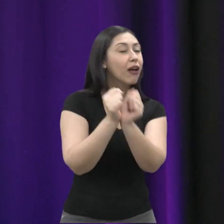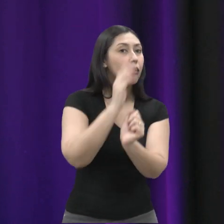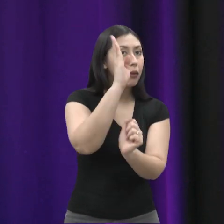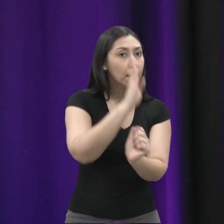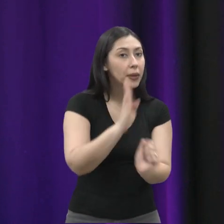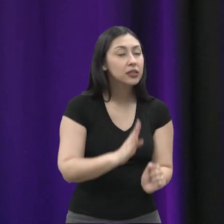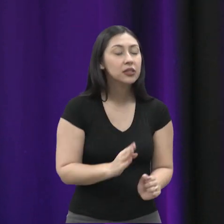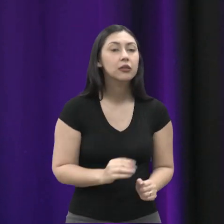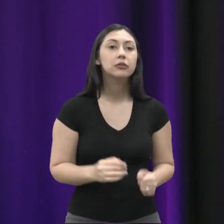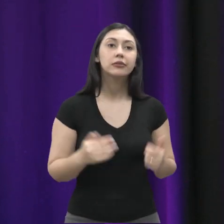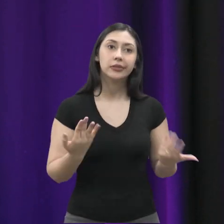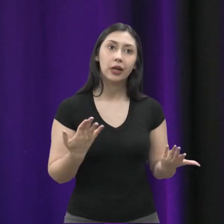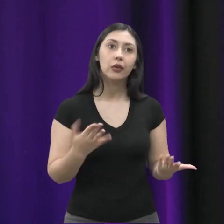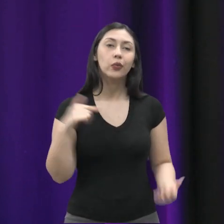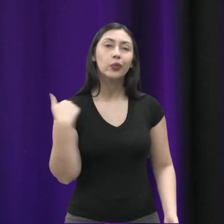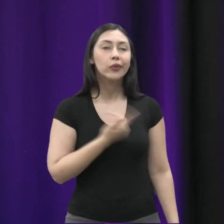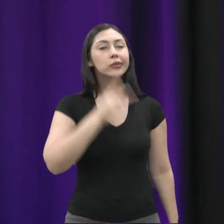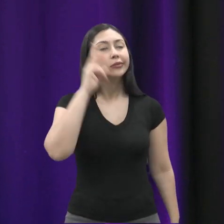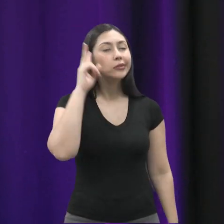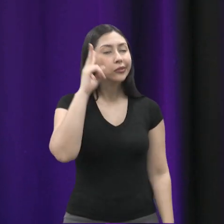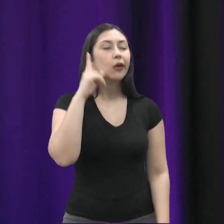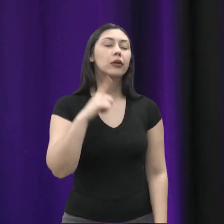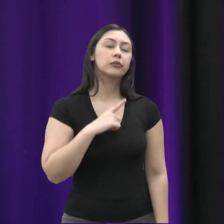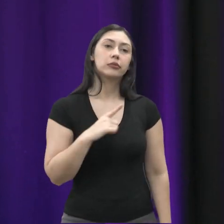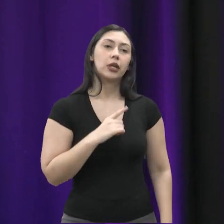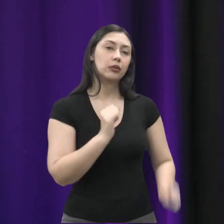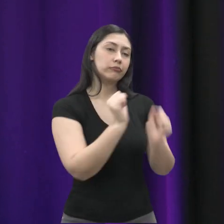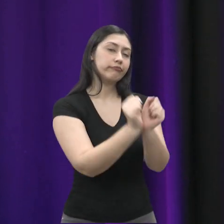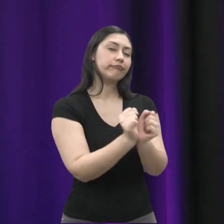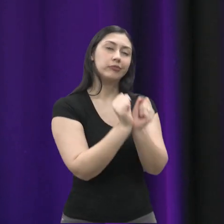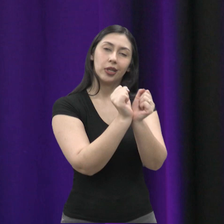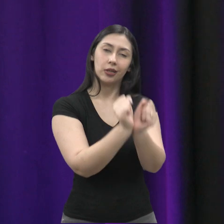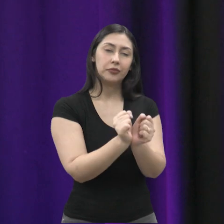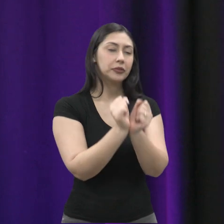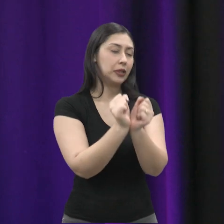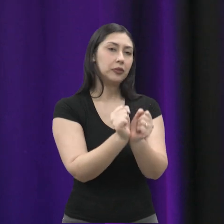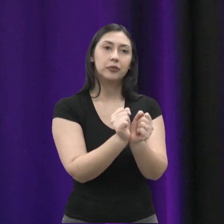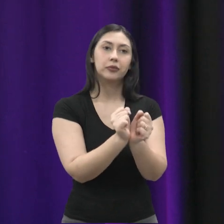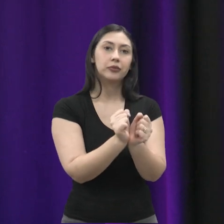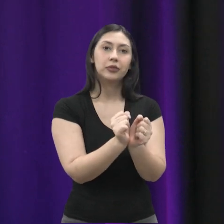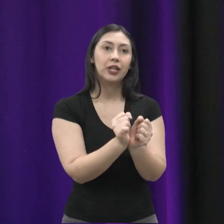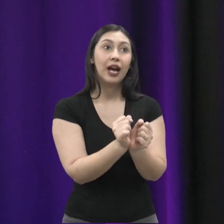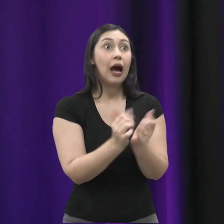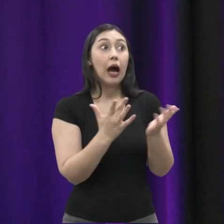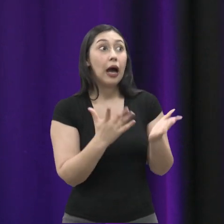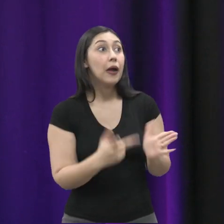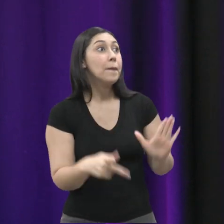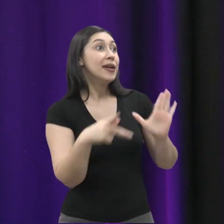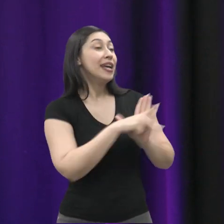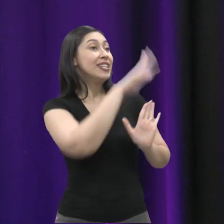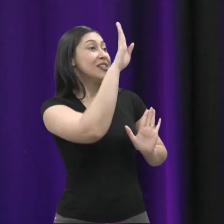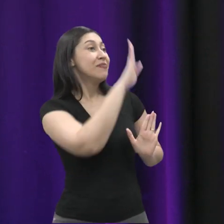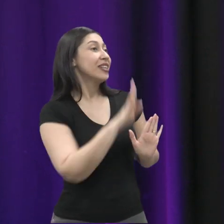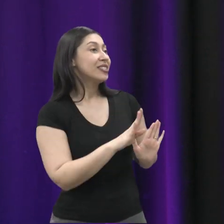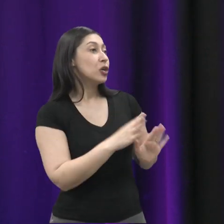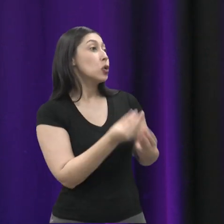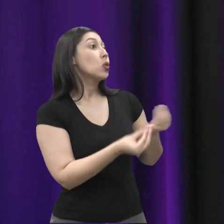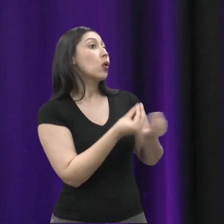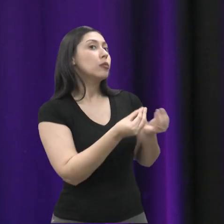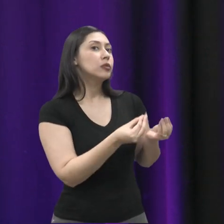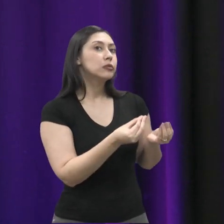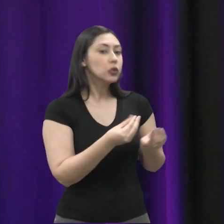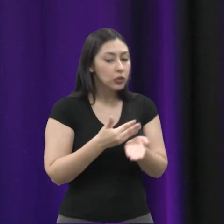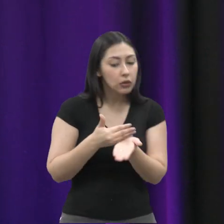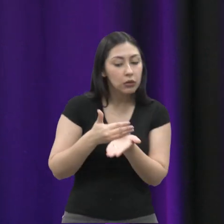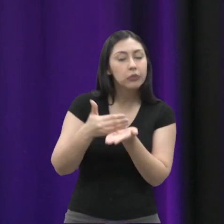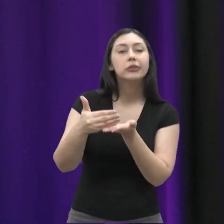pensar que tem a ver com o Brasil e que não seja fruto direto da escravidão. Nesse ponto, pode-se até pensar que a escravidão não acabou